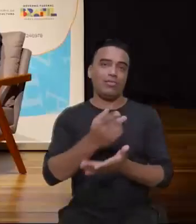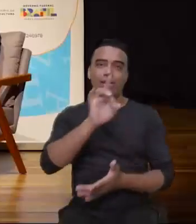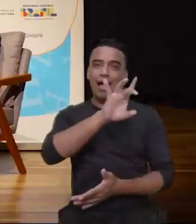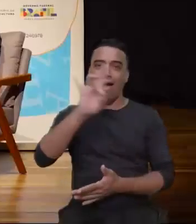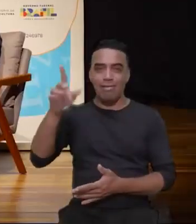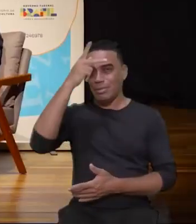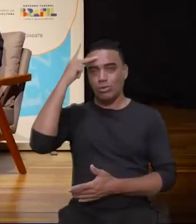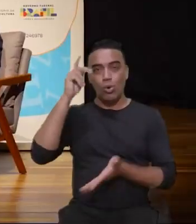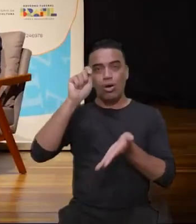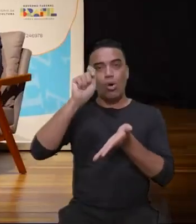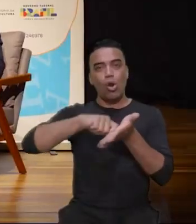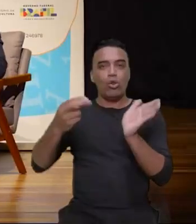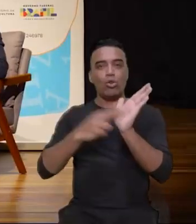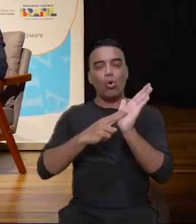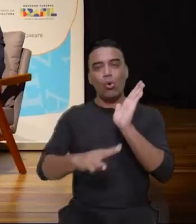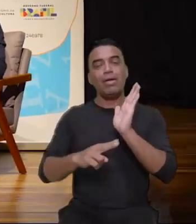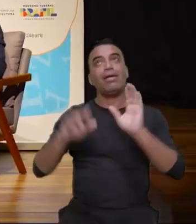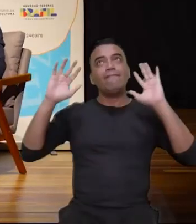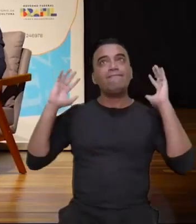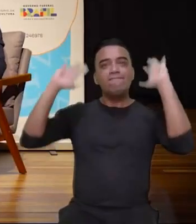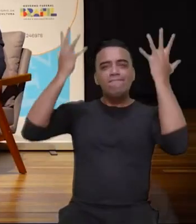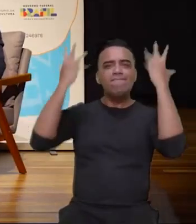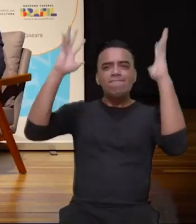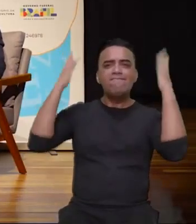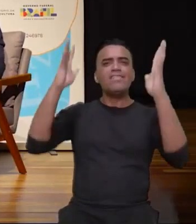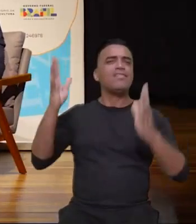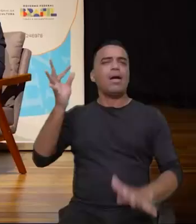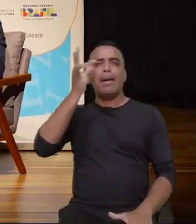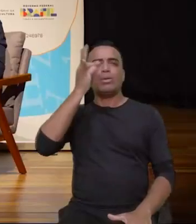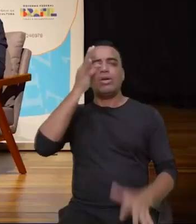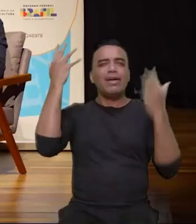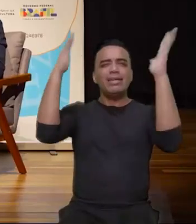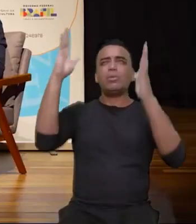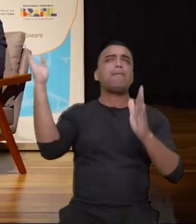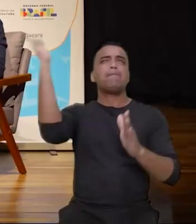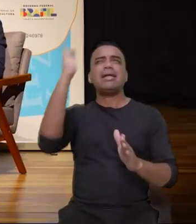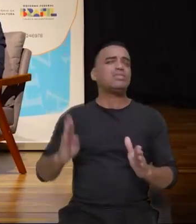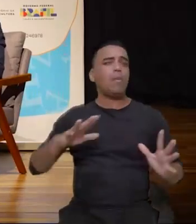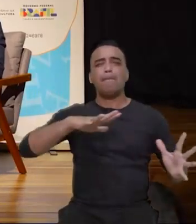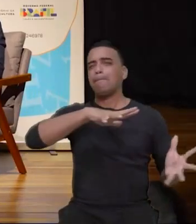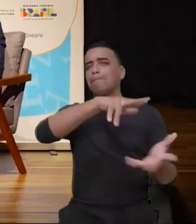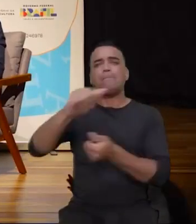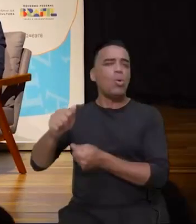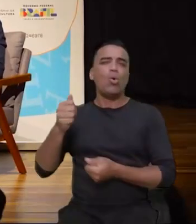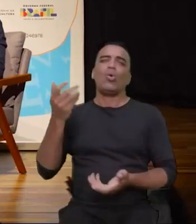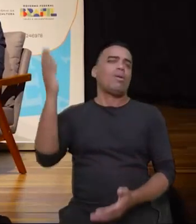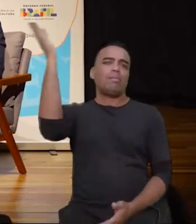tá? E é isso, gente. Viva a maior escritora brasileira!